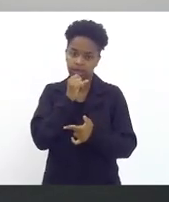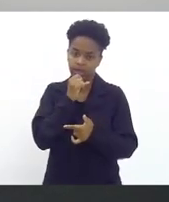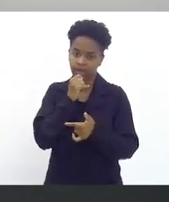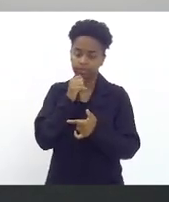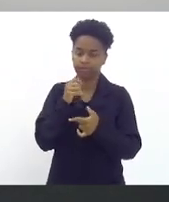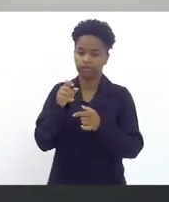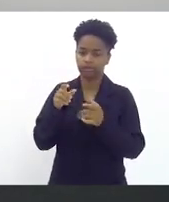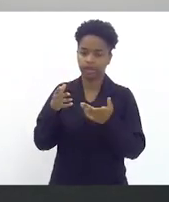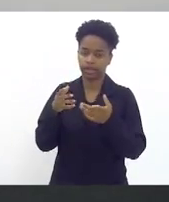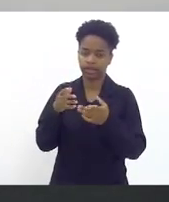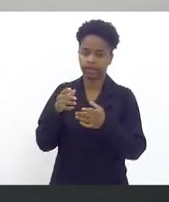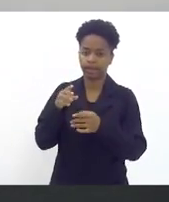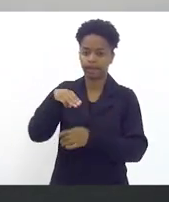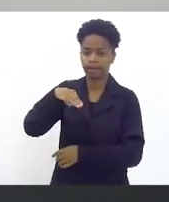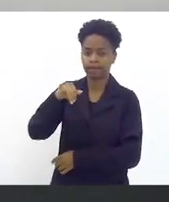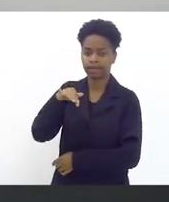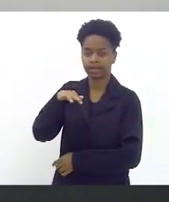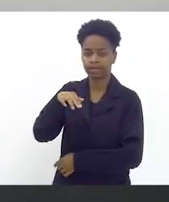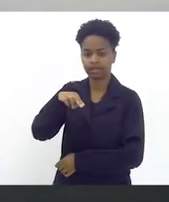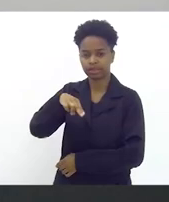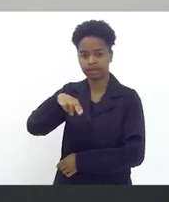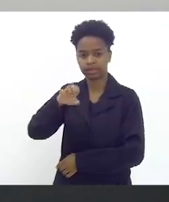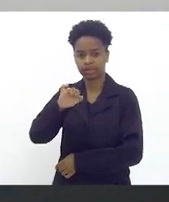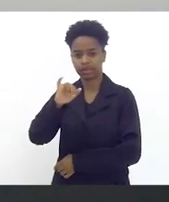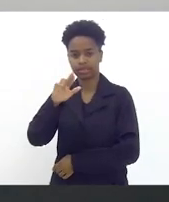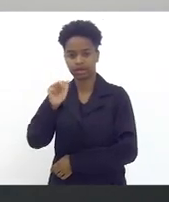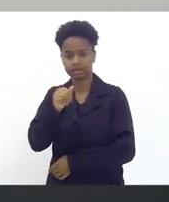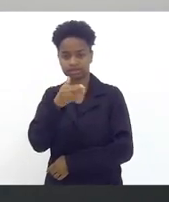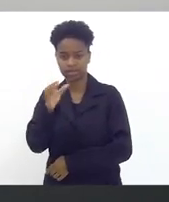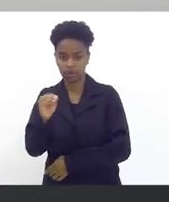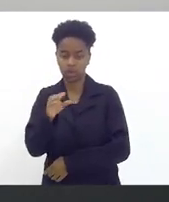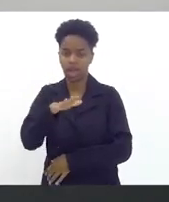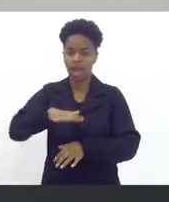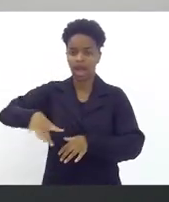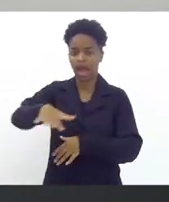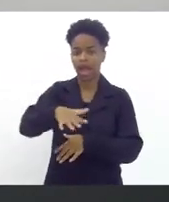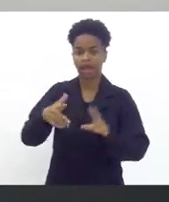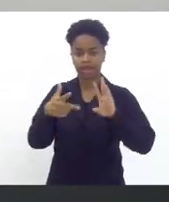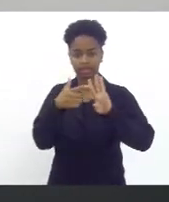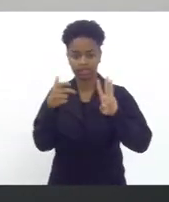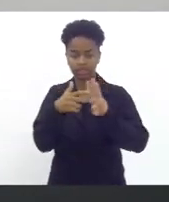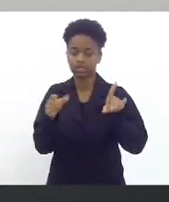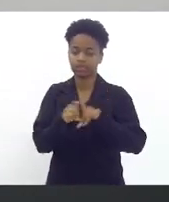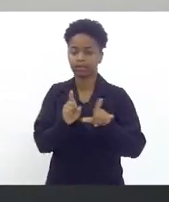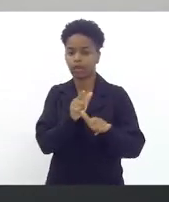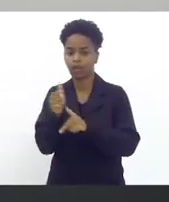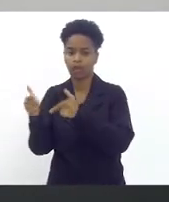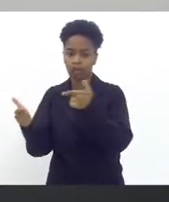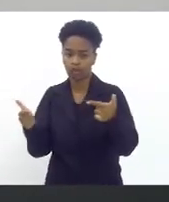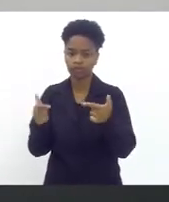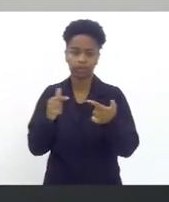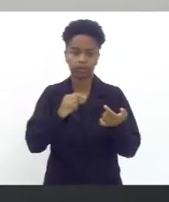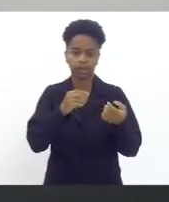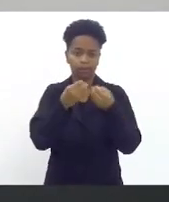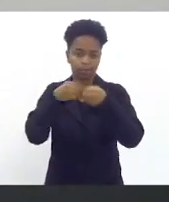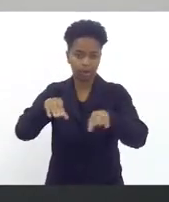terras indígenas e várias outras que afrouxavam os mecanismos pro ambientais